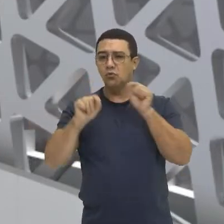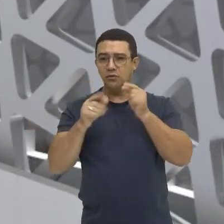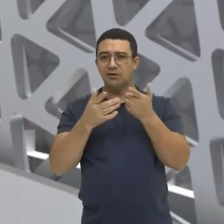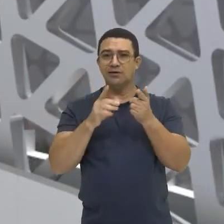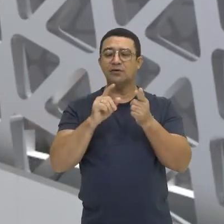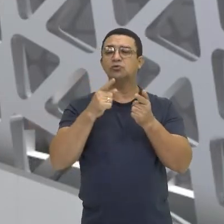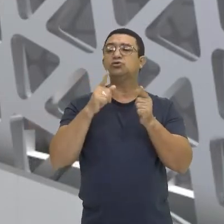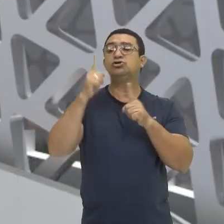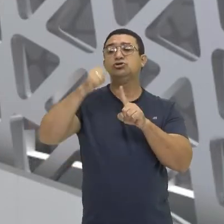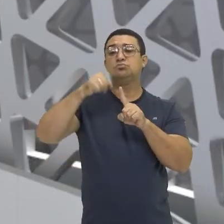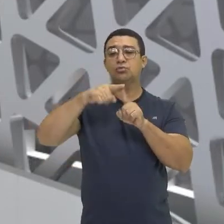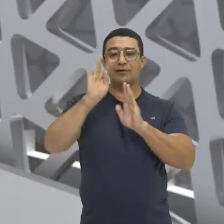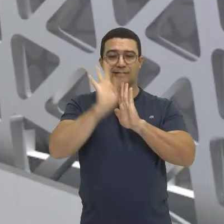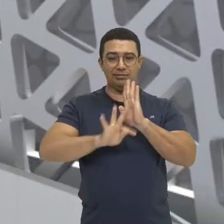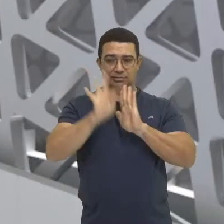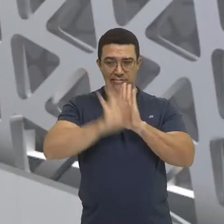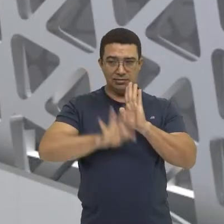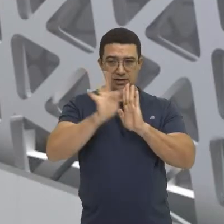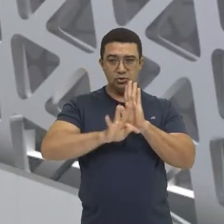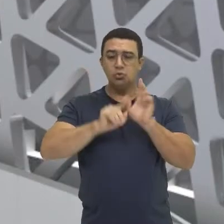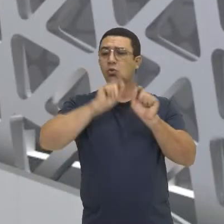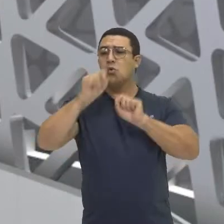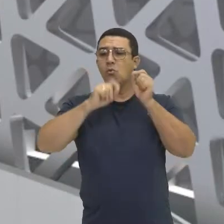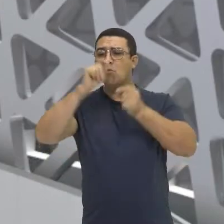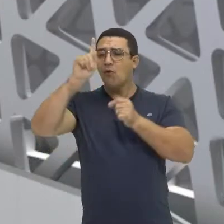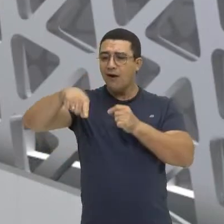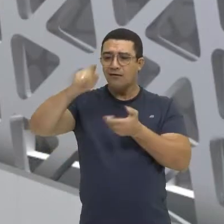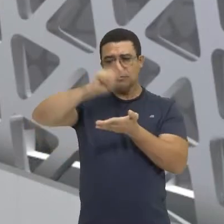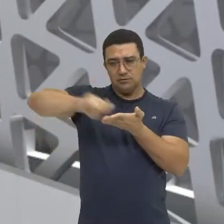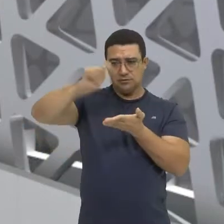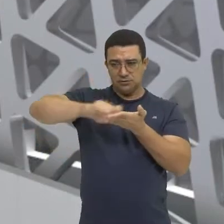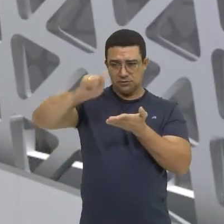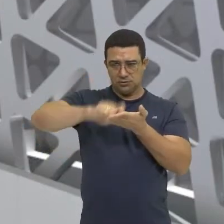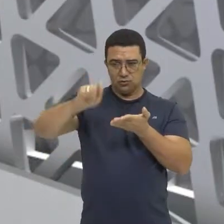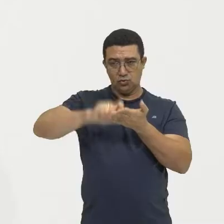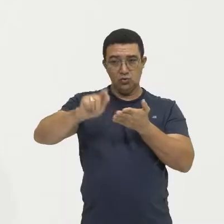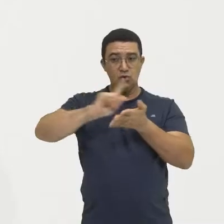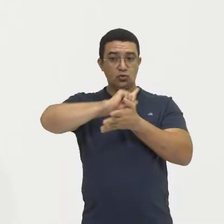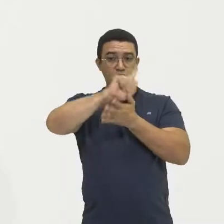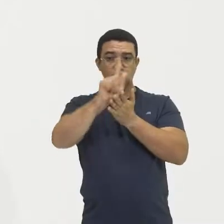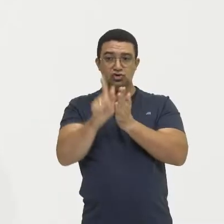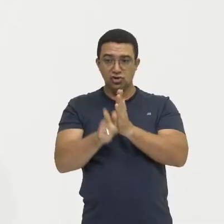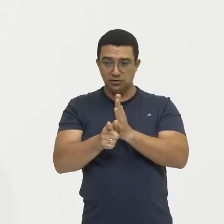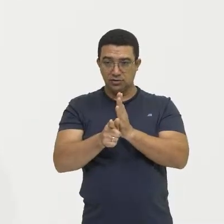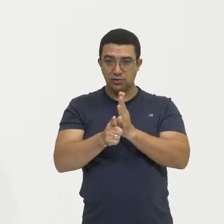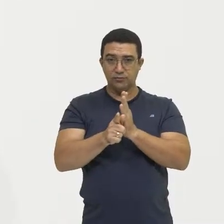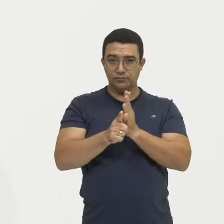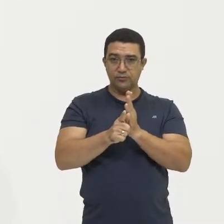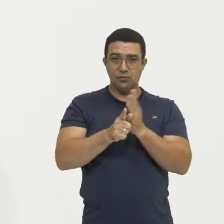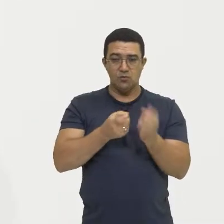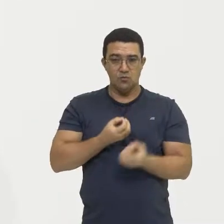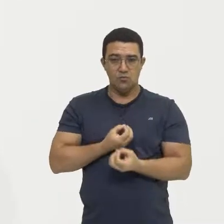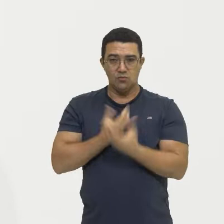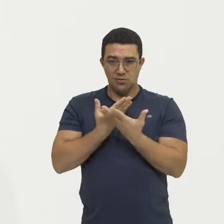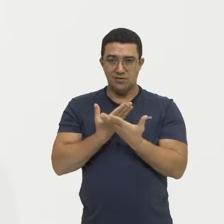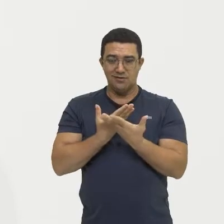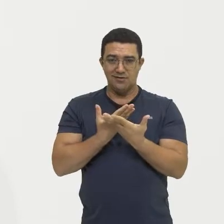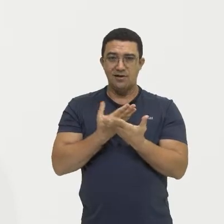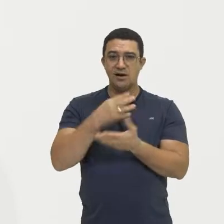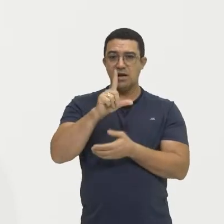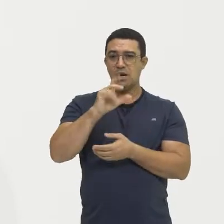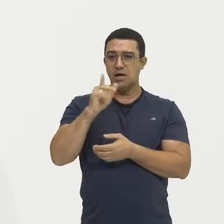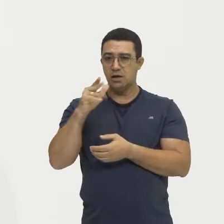dos textos, né, dos textos, como eles são escritos. Então nós temos aí, ó, o gênero lírico, o gênero épico e o